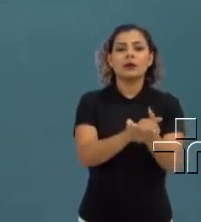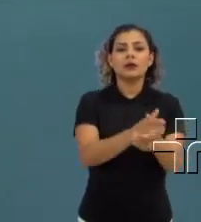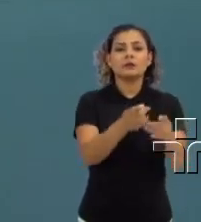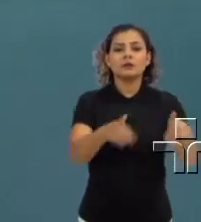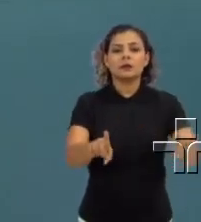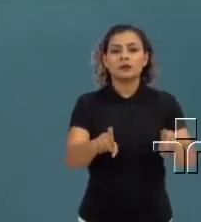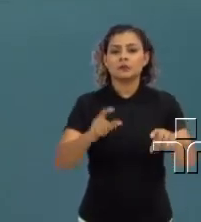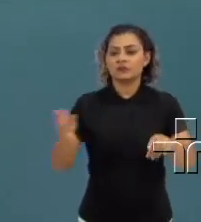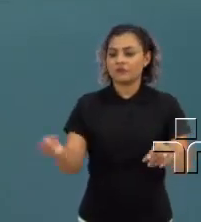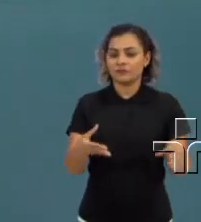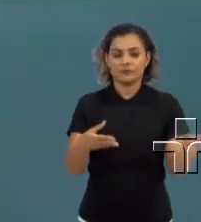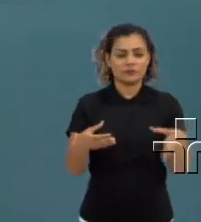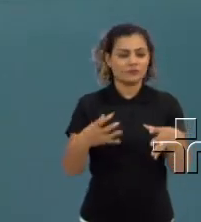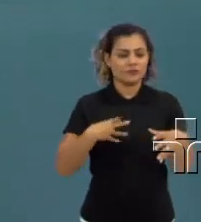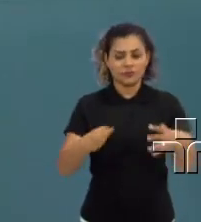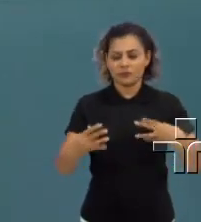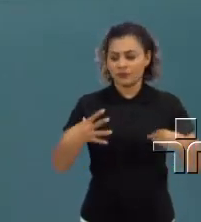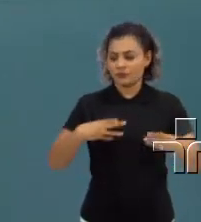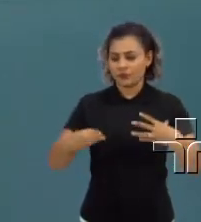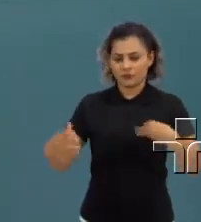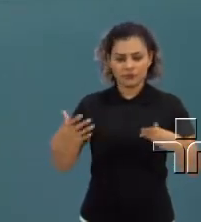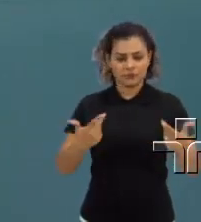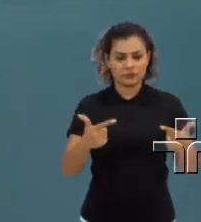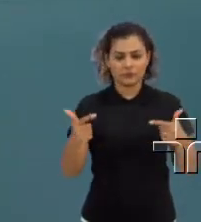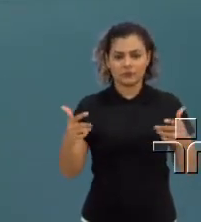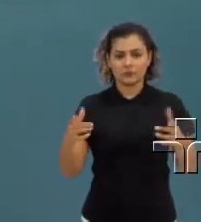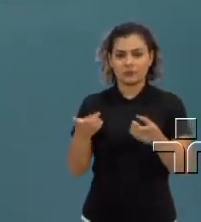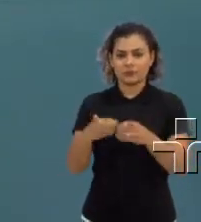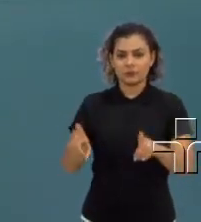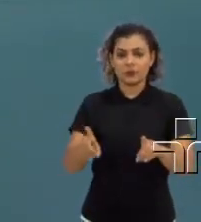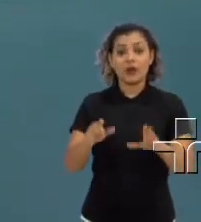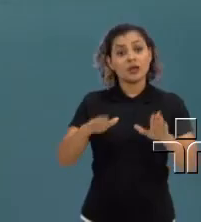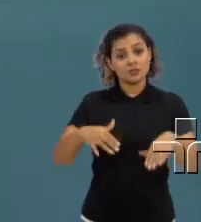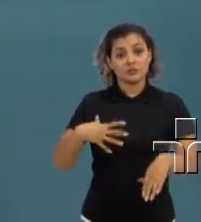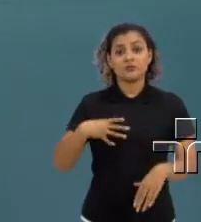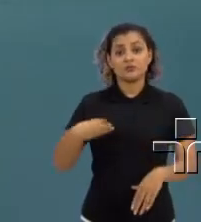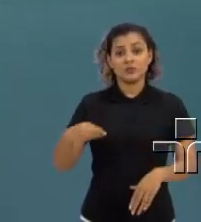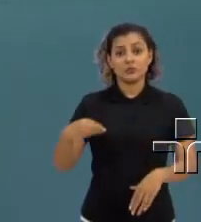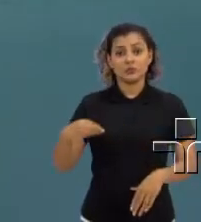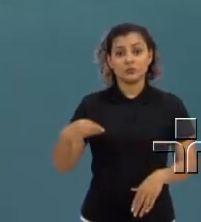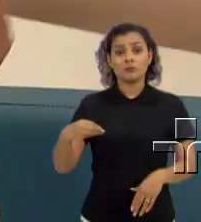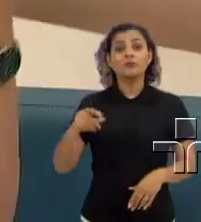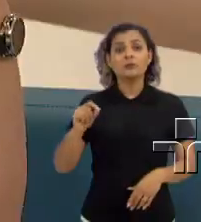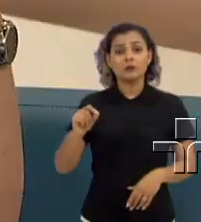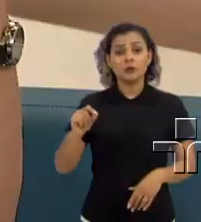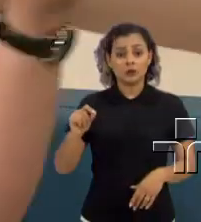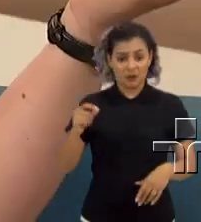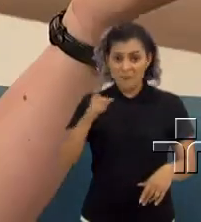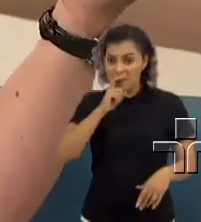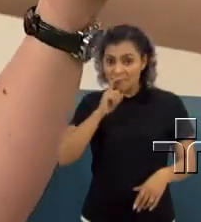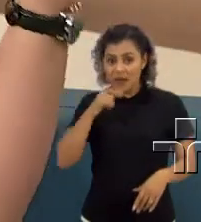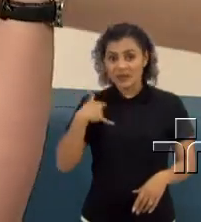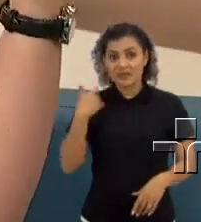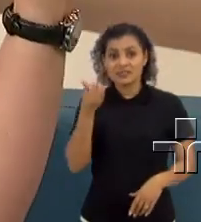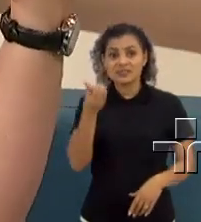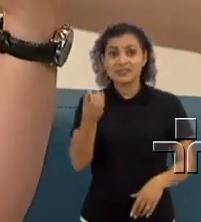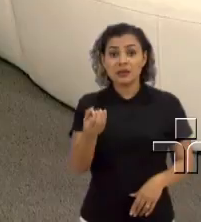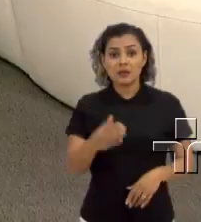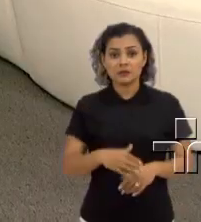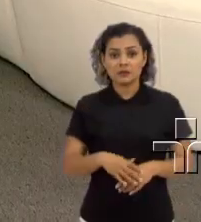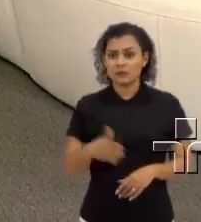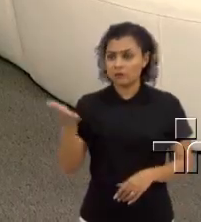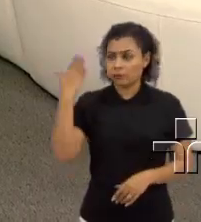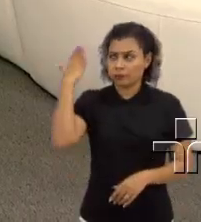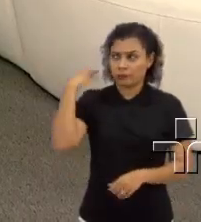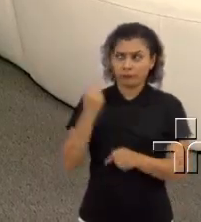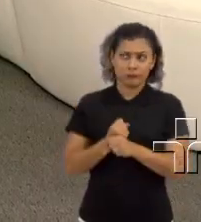filhos. Então, tem muito alfim aí que o pai tem 60 anos. Uhum. Né? Que o pai já é da X, é isso? Não, já é baby boomer.